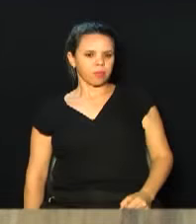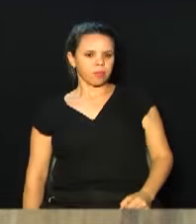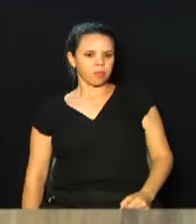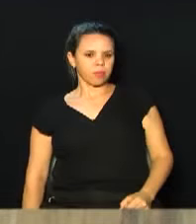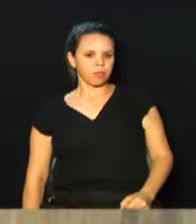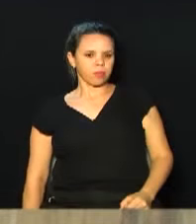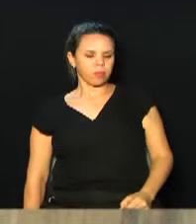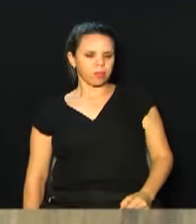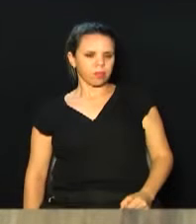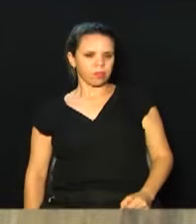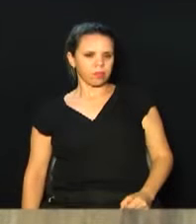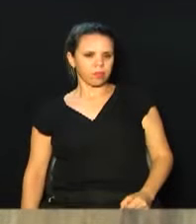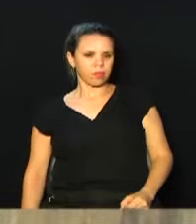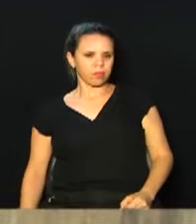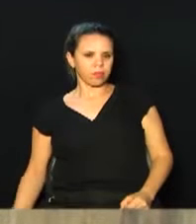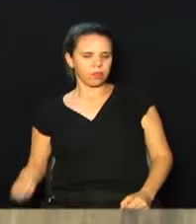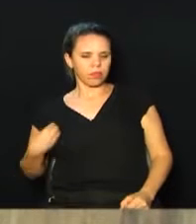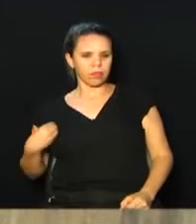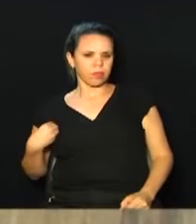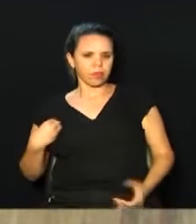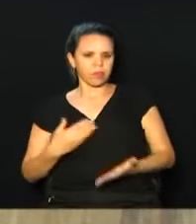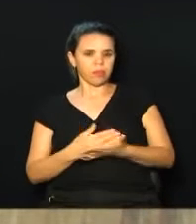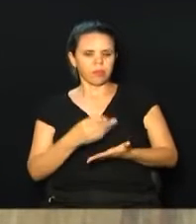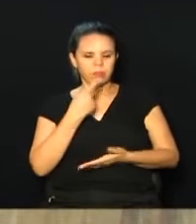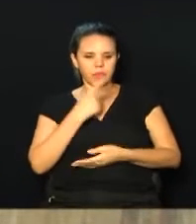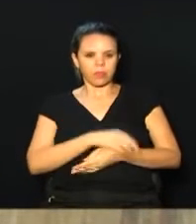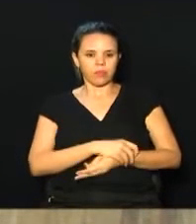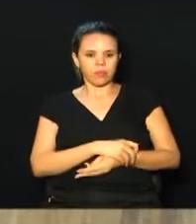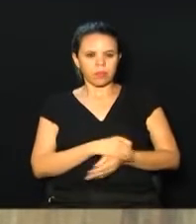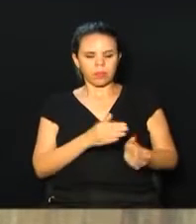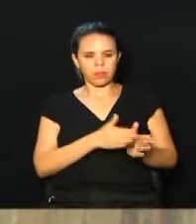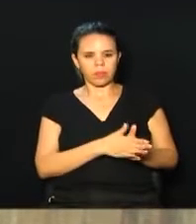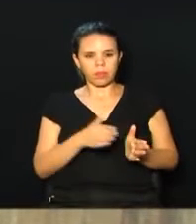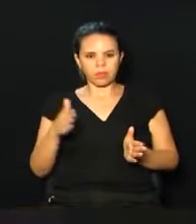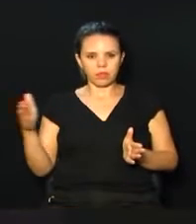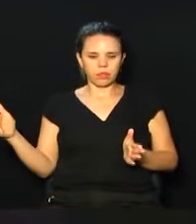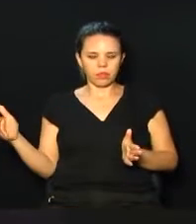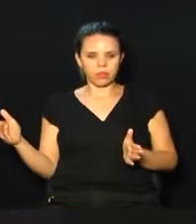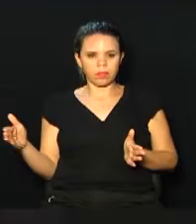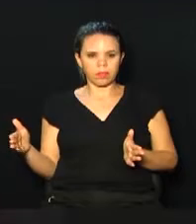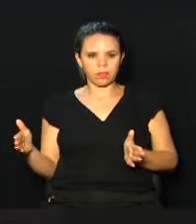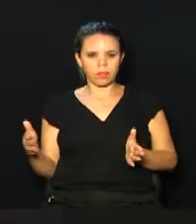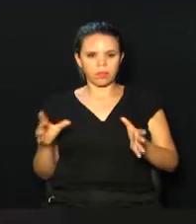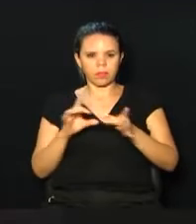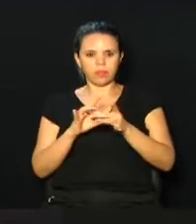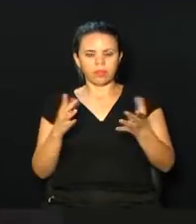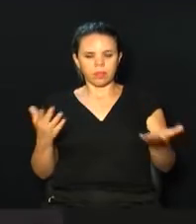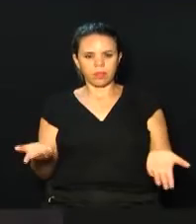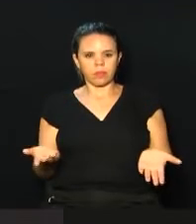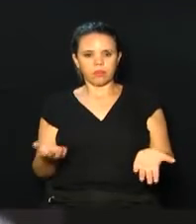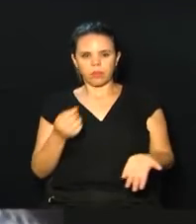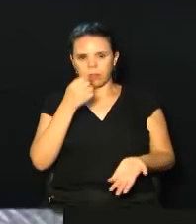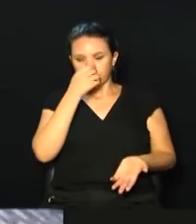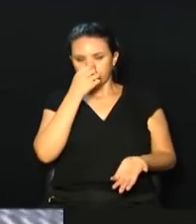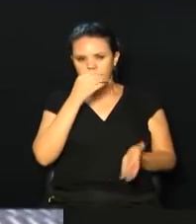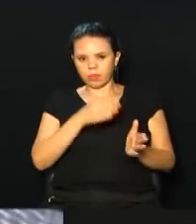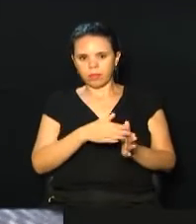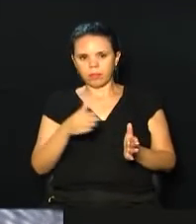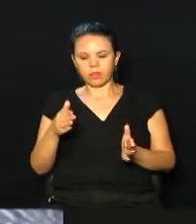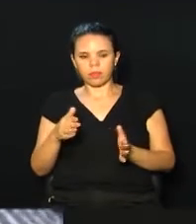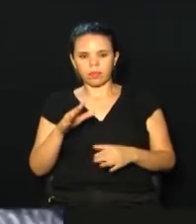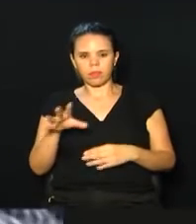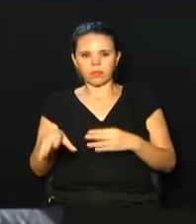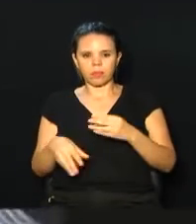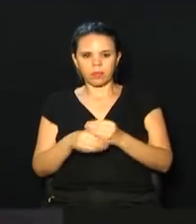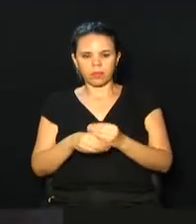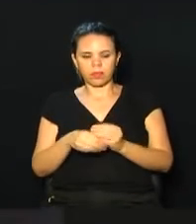Mirna, é o seguinte, nós estamos, como eu disse aí ao longo da toda a nossa exposição, nessa etapa de conclusão